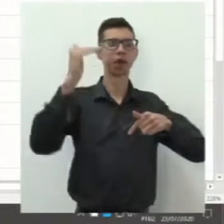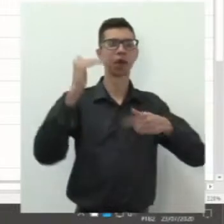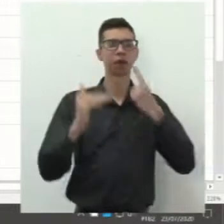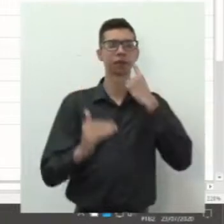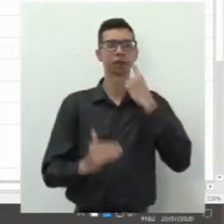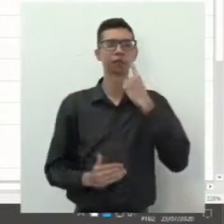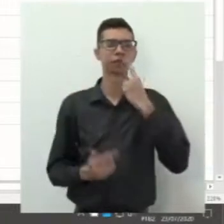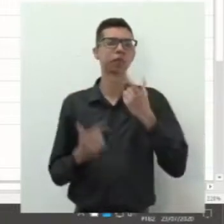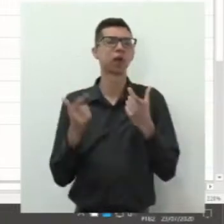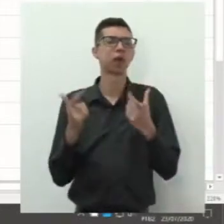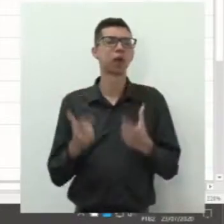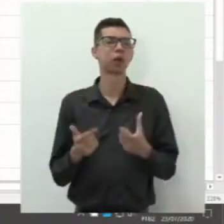E eles são